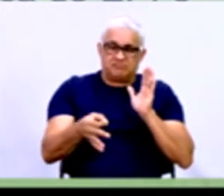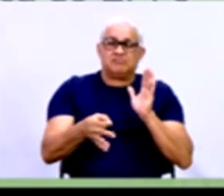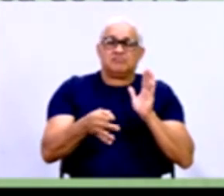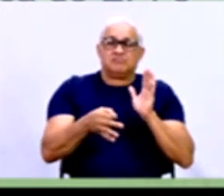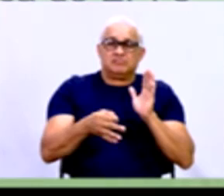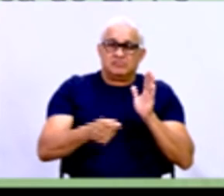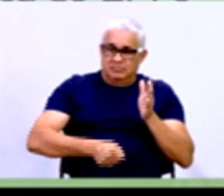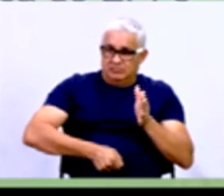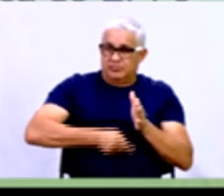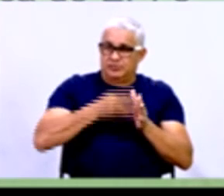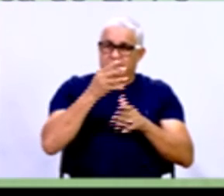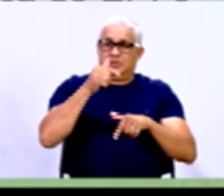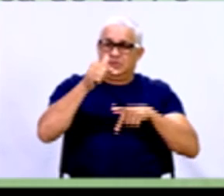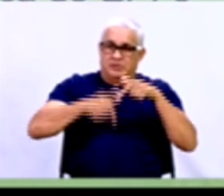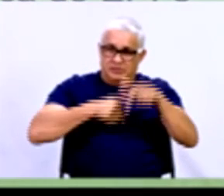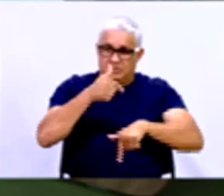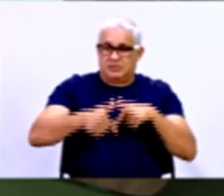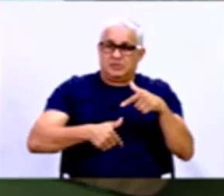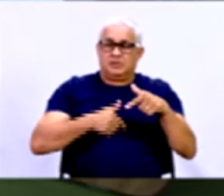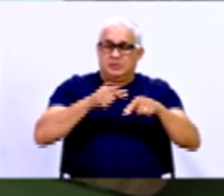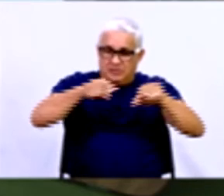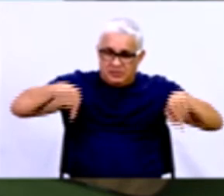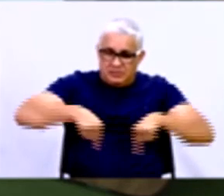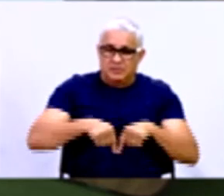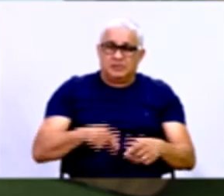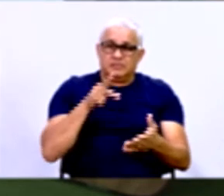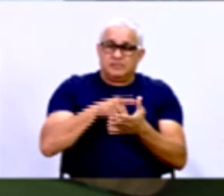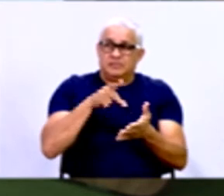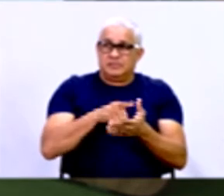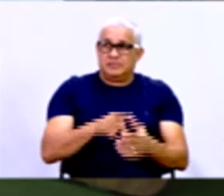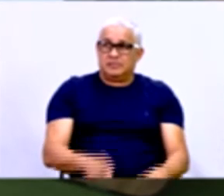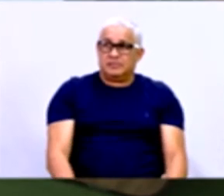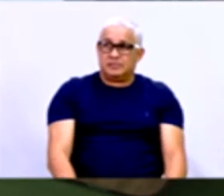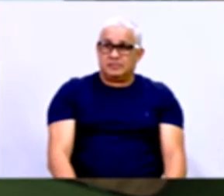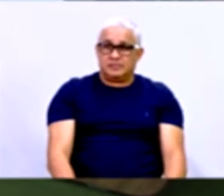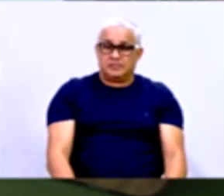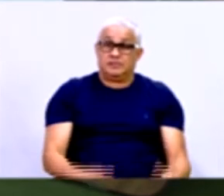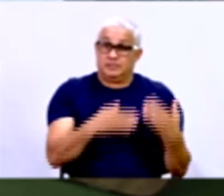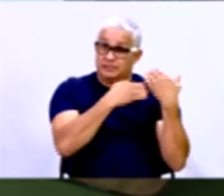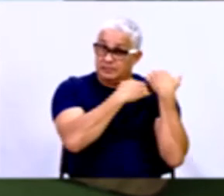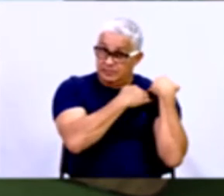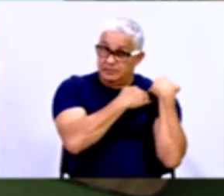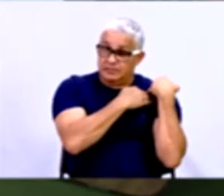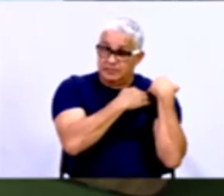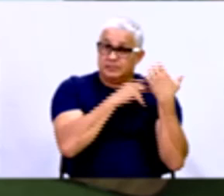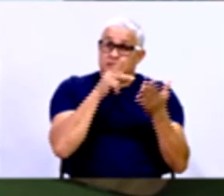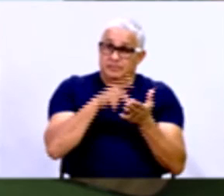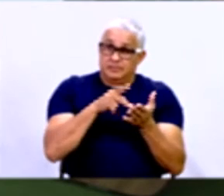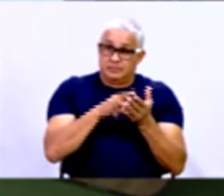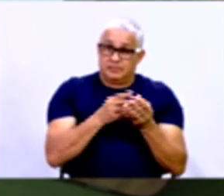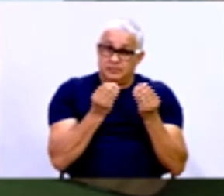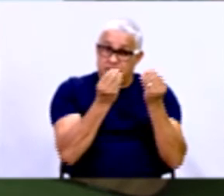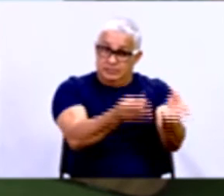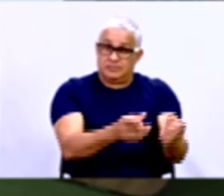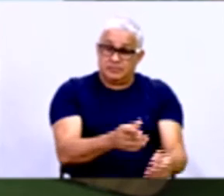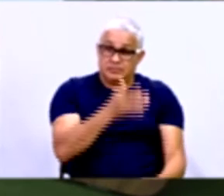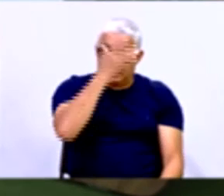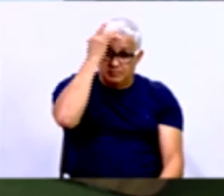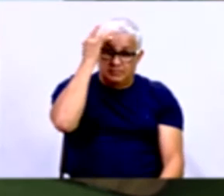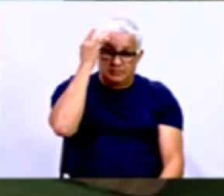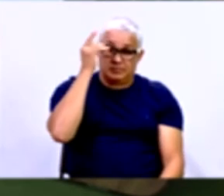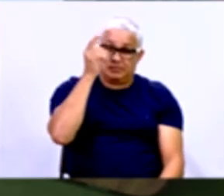né, professor Willis? E nós vemos aqui que realmente é responsabilidade fornecer ao trabalhador,